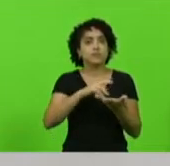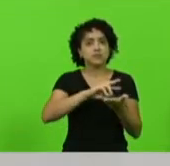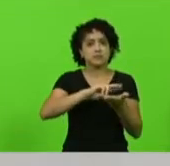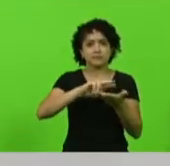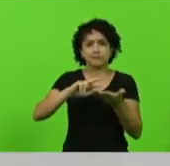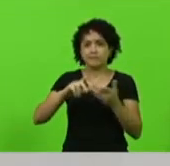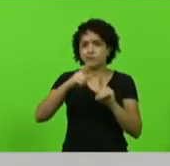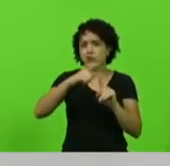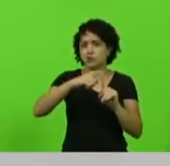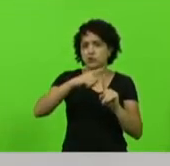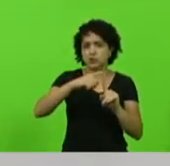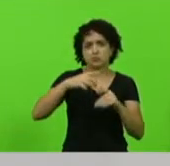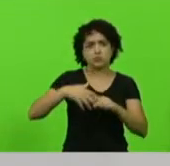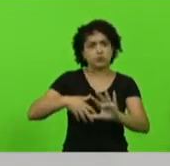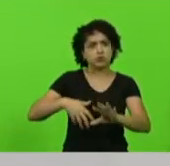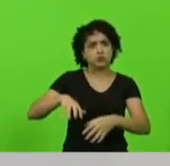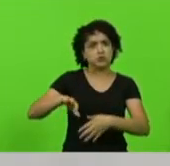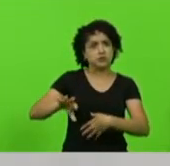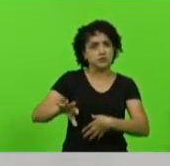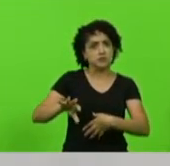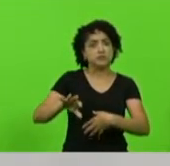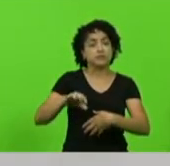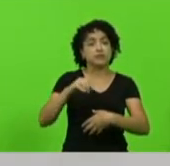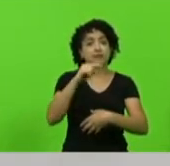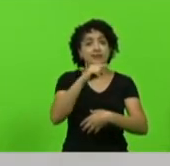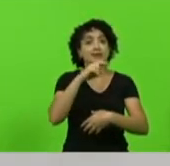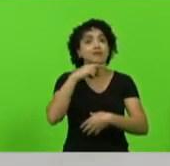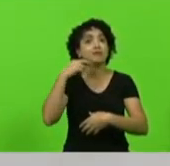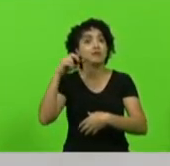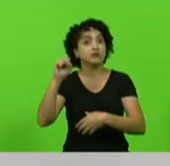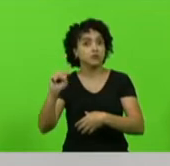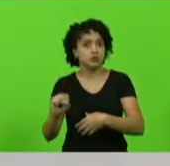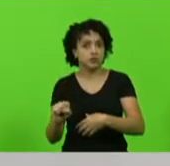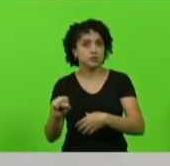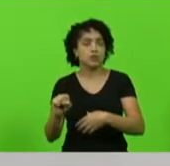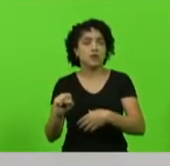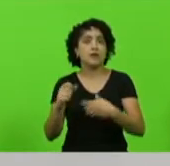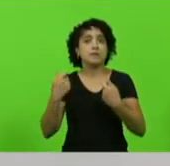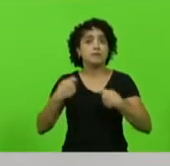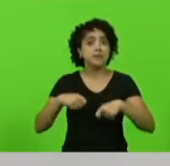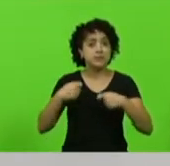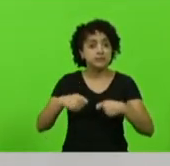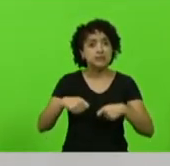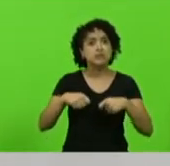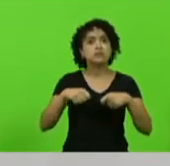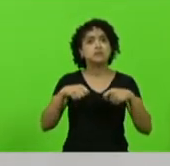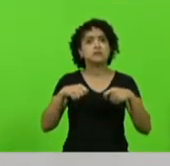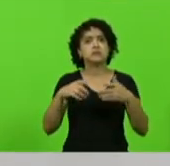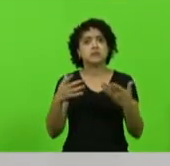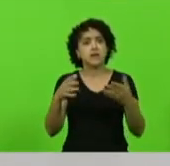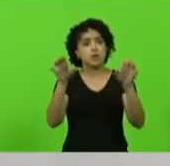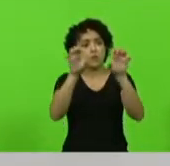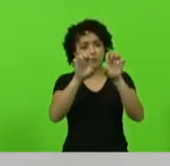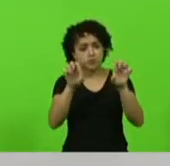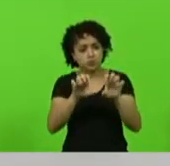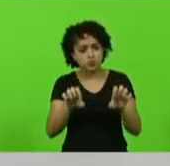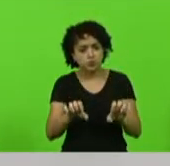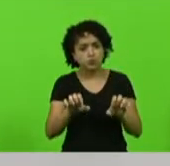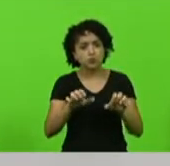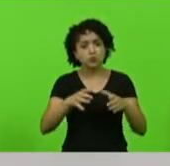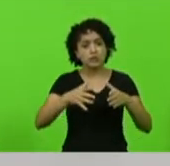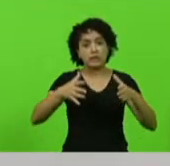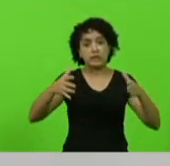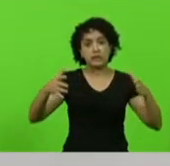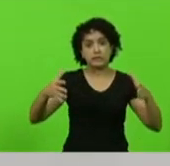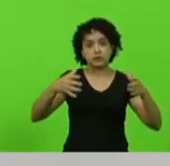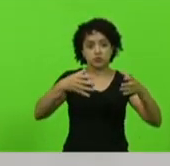transplante realizado lá em Jaraguá do Sul, ele tem que ter uma estrutura grande, ele tem que ter uma equipe qualificada,